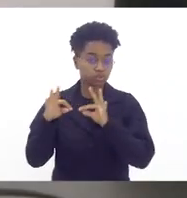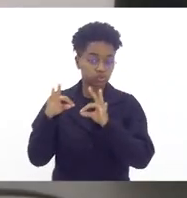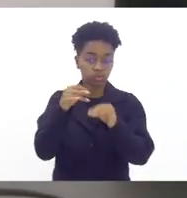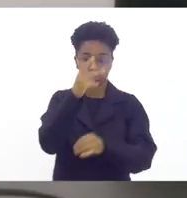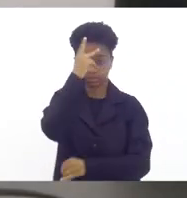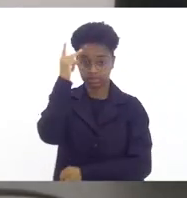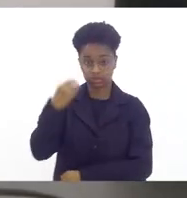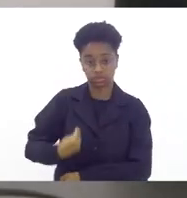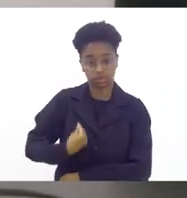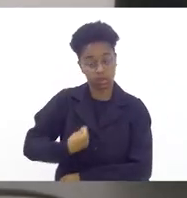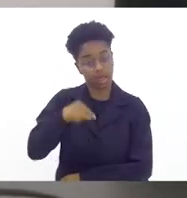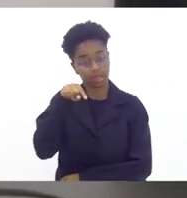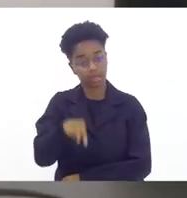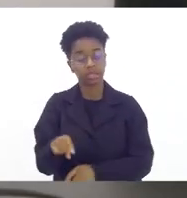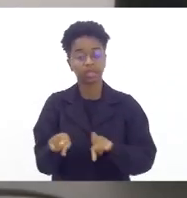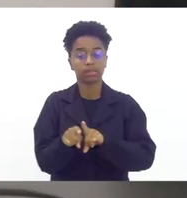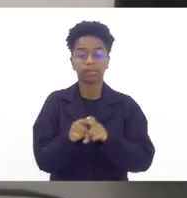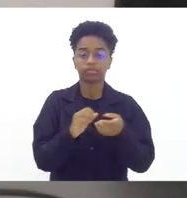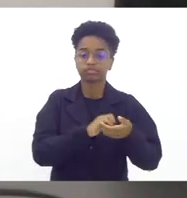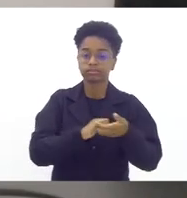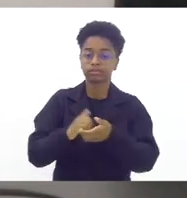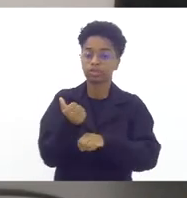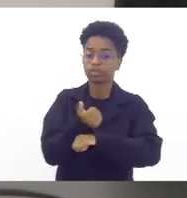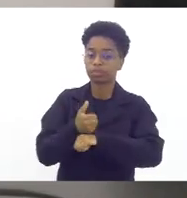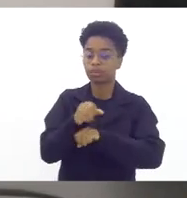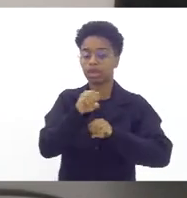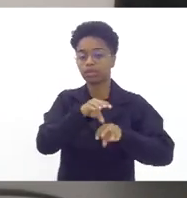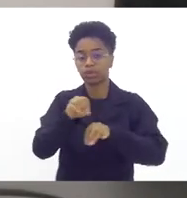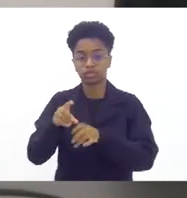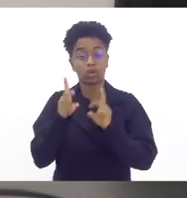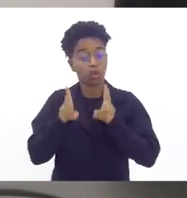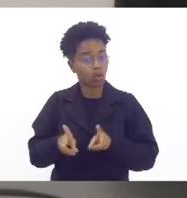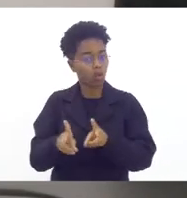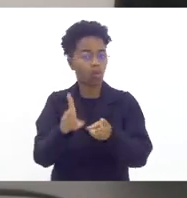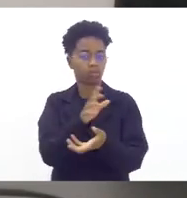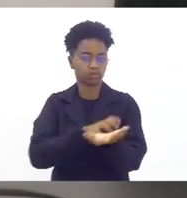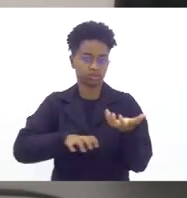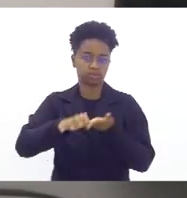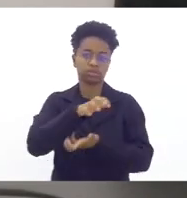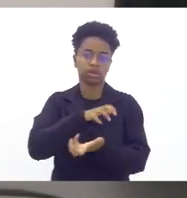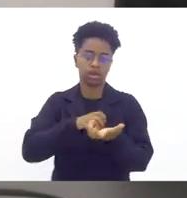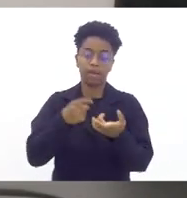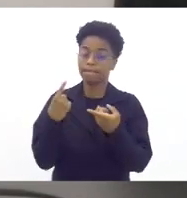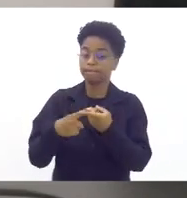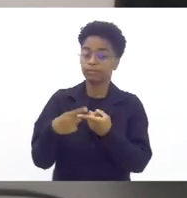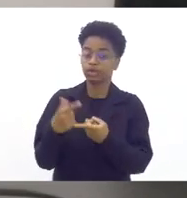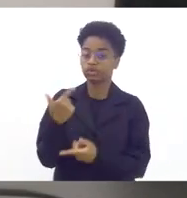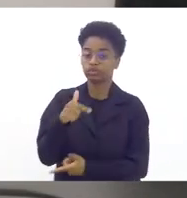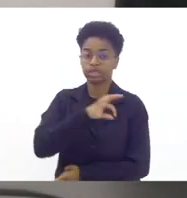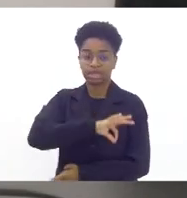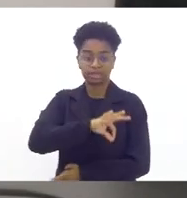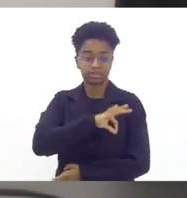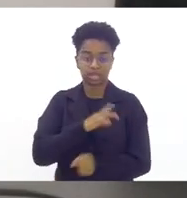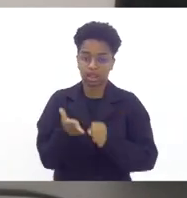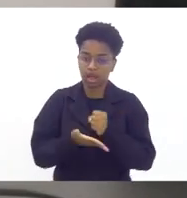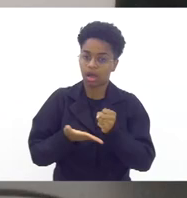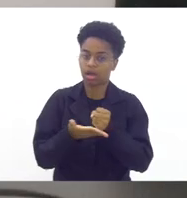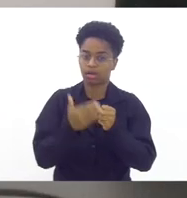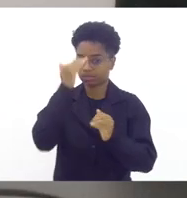aqui, saudar os profissionais de educação que continuam em greve, porque não tem o seu piso salarial